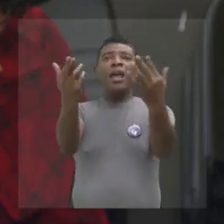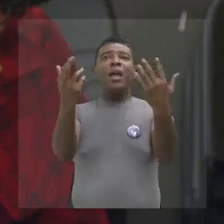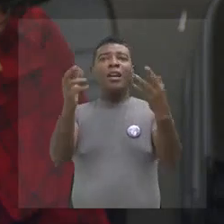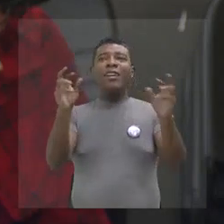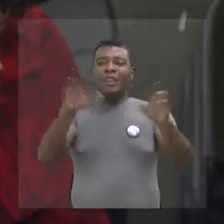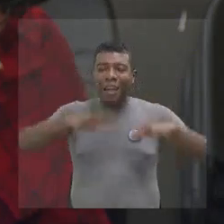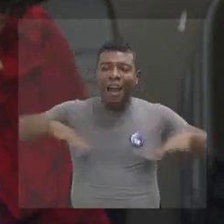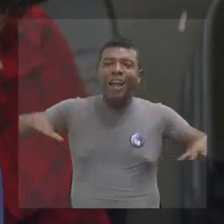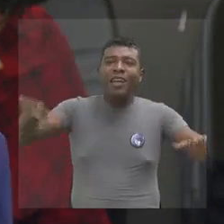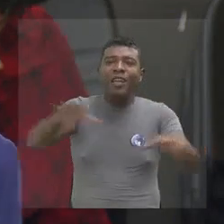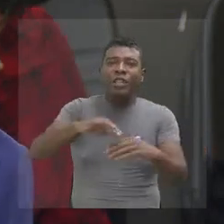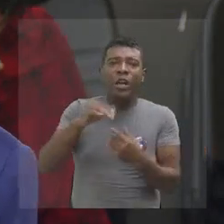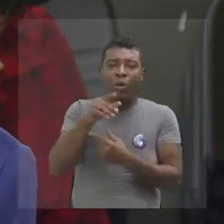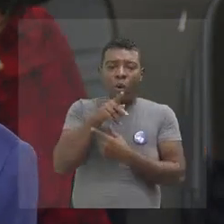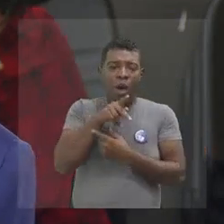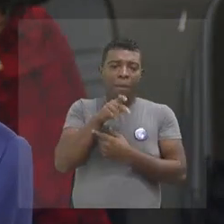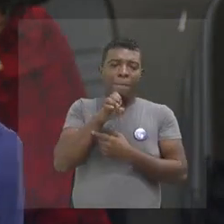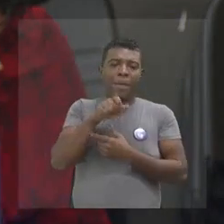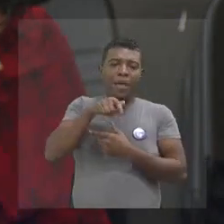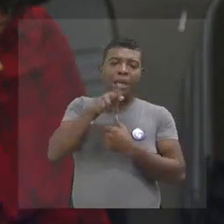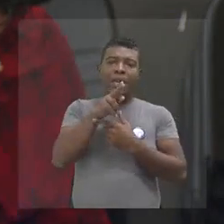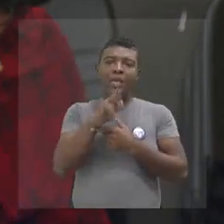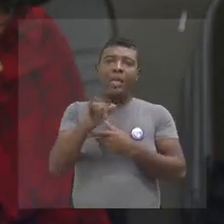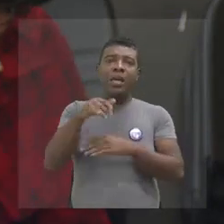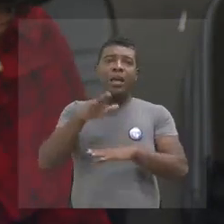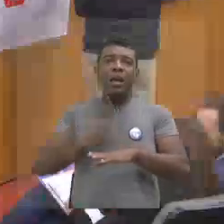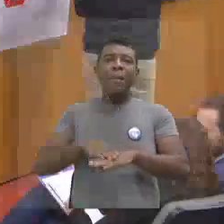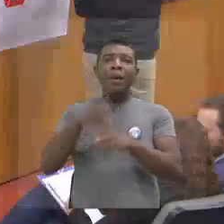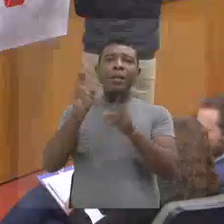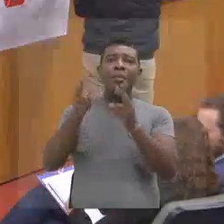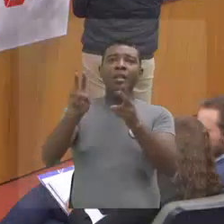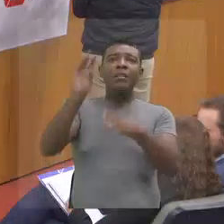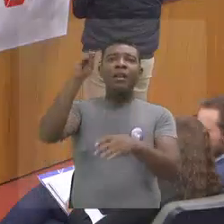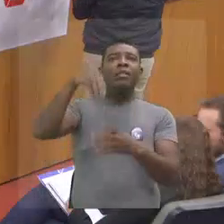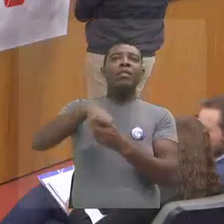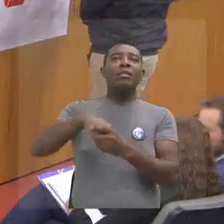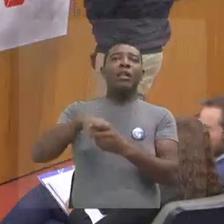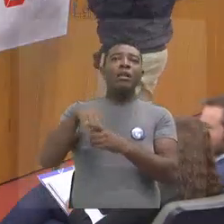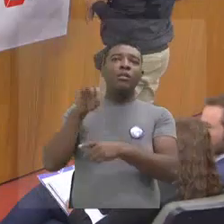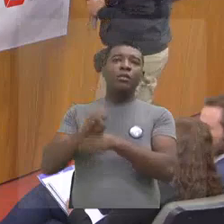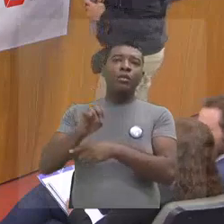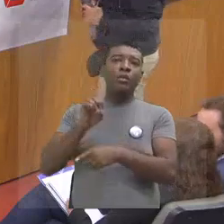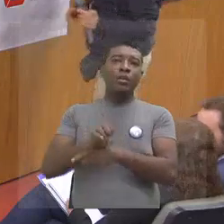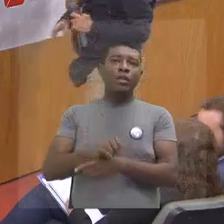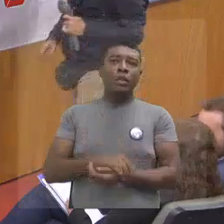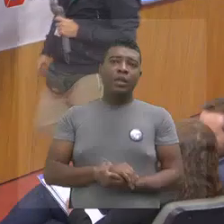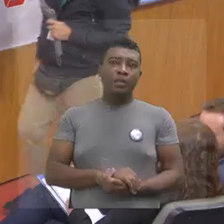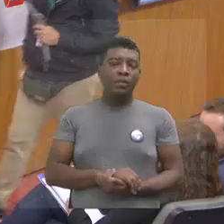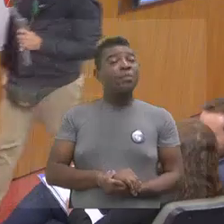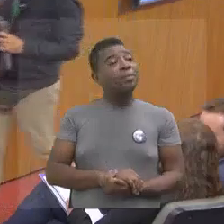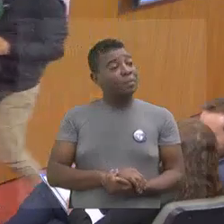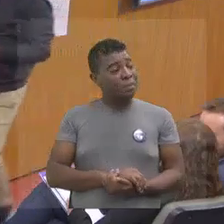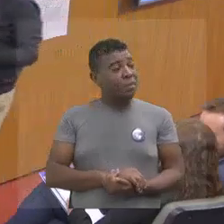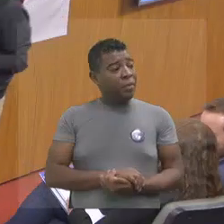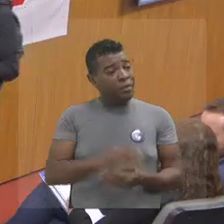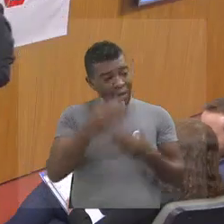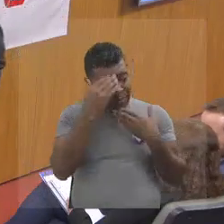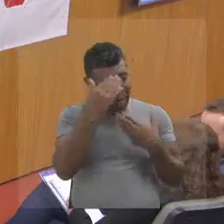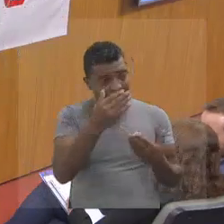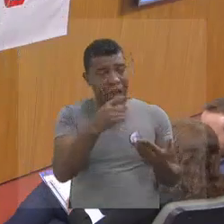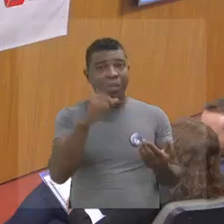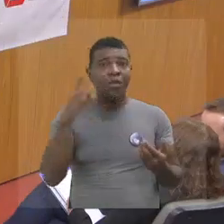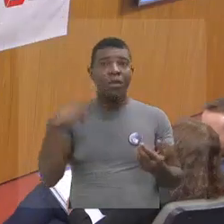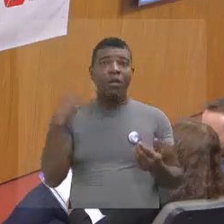de cerrado mais preservada que nós temos no nosso estado Obrigado Deputado Bela Gonçalves com a palavra